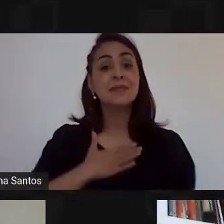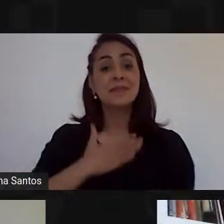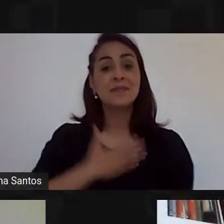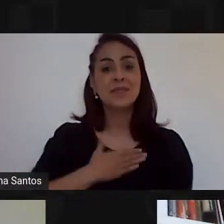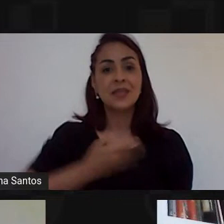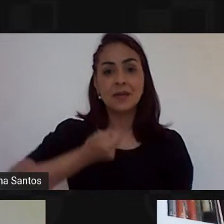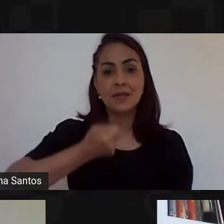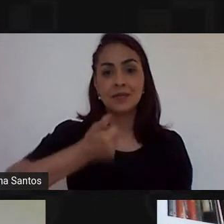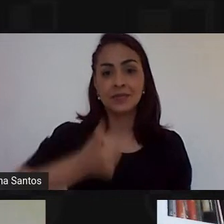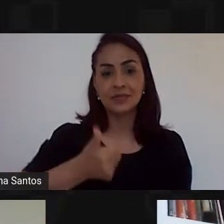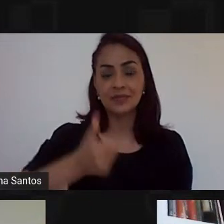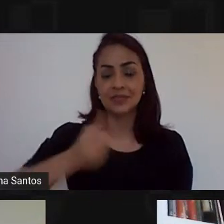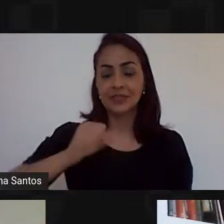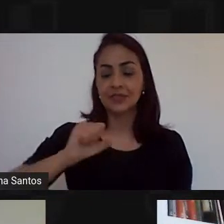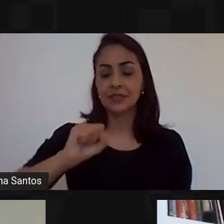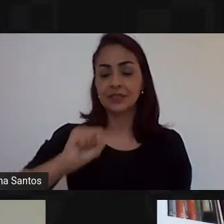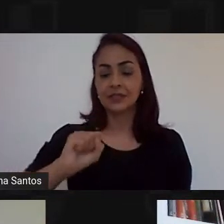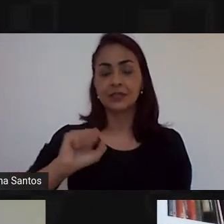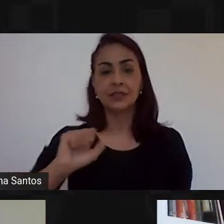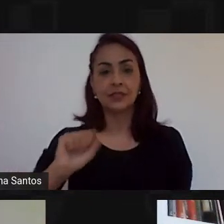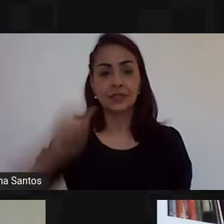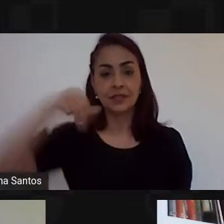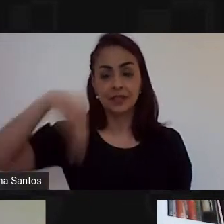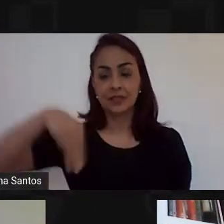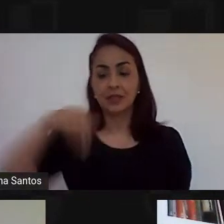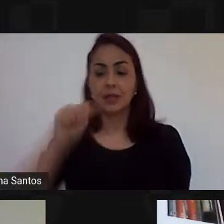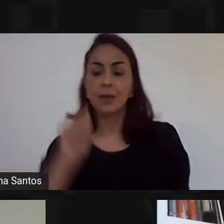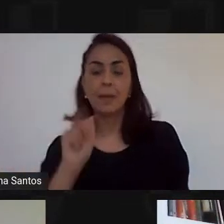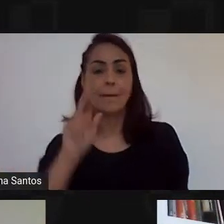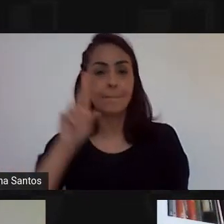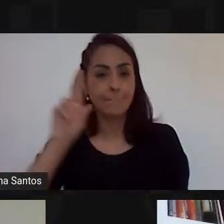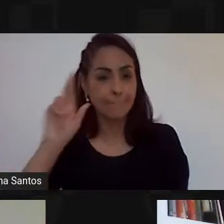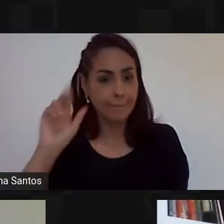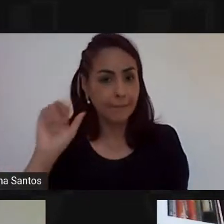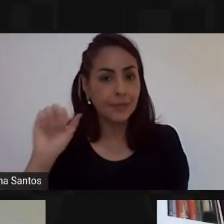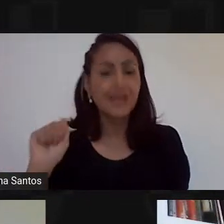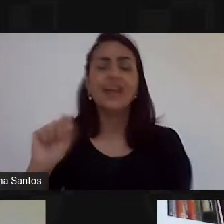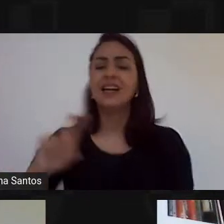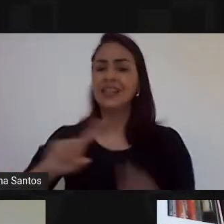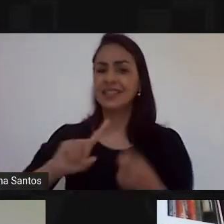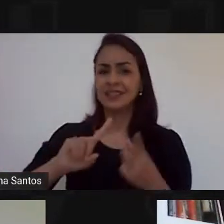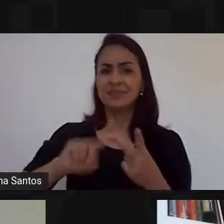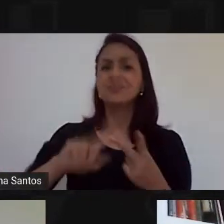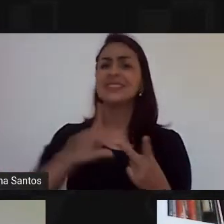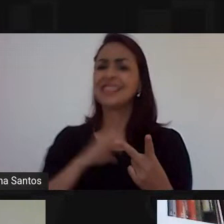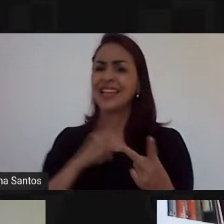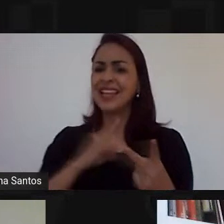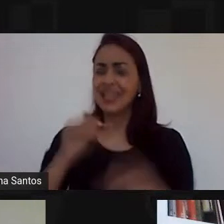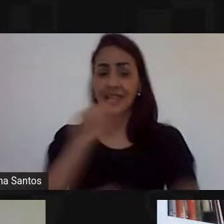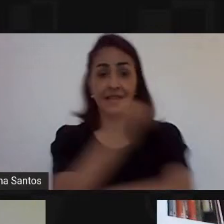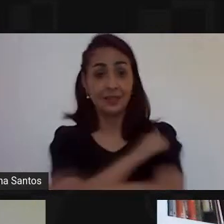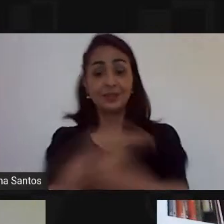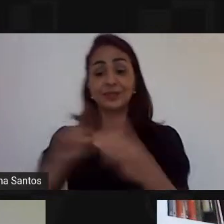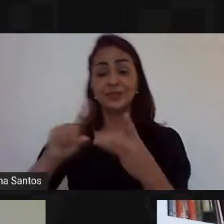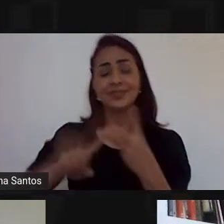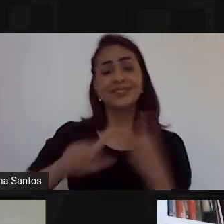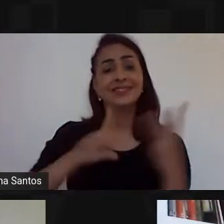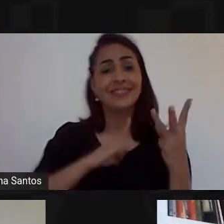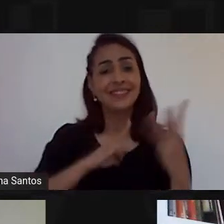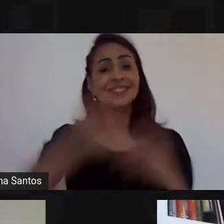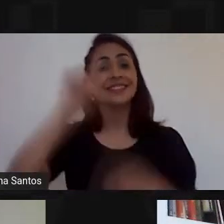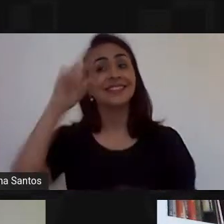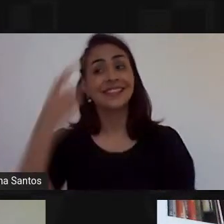a Samara Teles, estão todos os bolsistas, alunos, ex-alunos, tem que se emocionar, Porque, afinal,